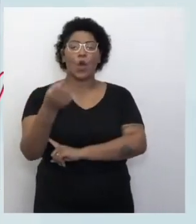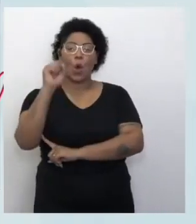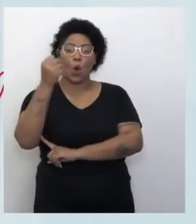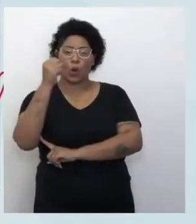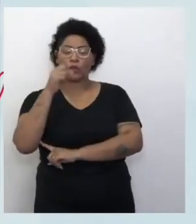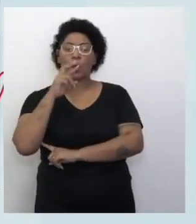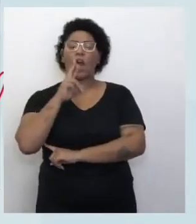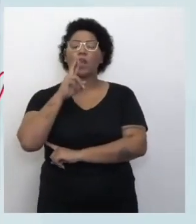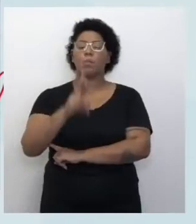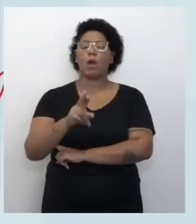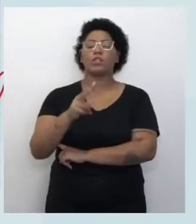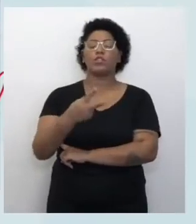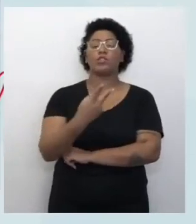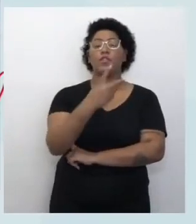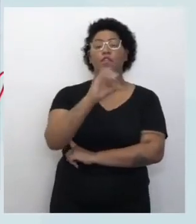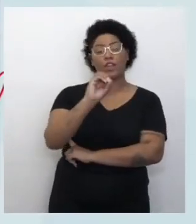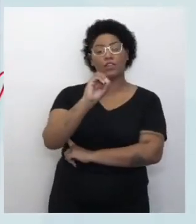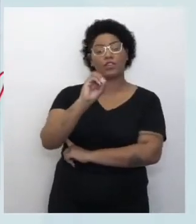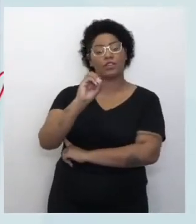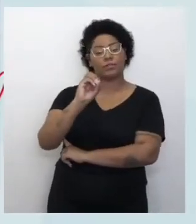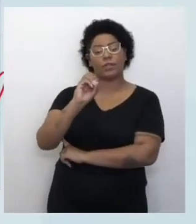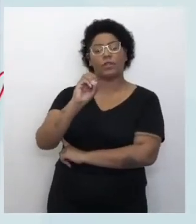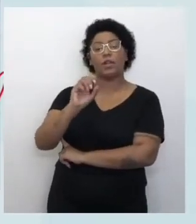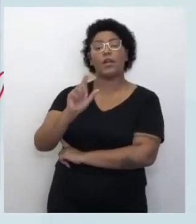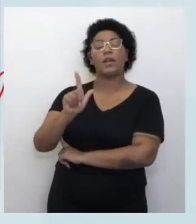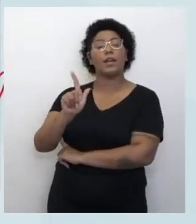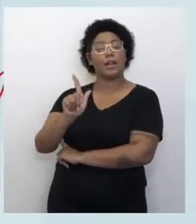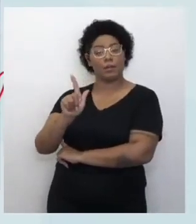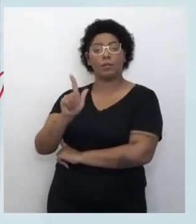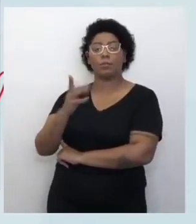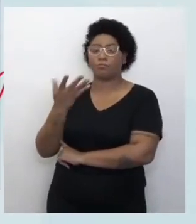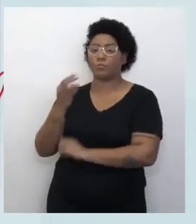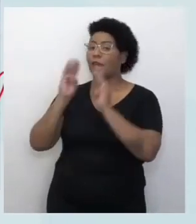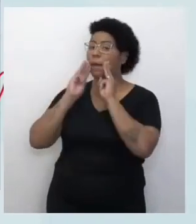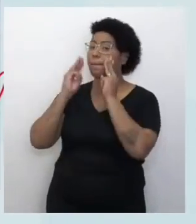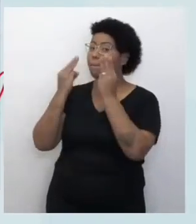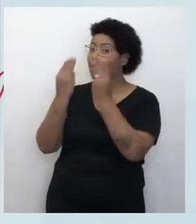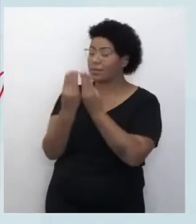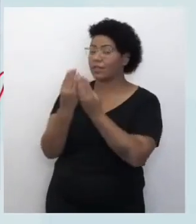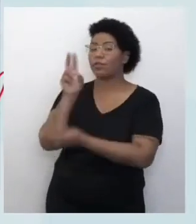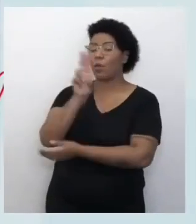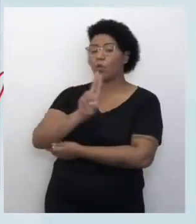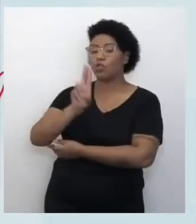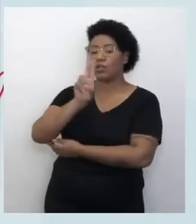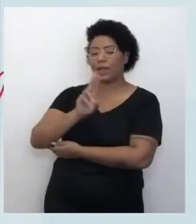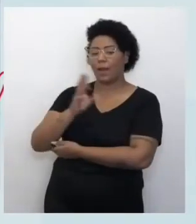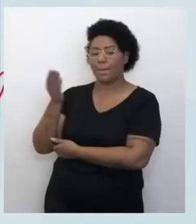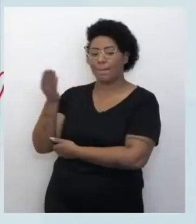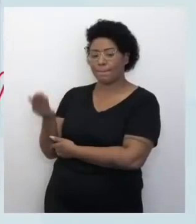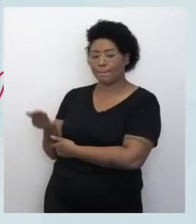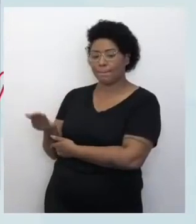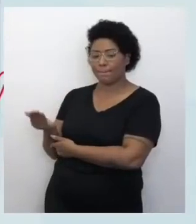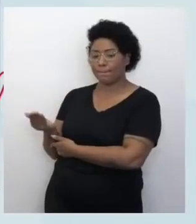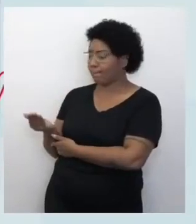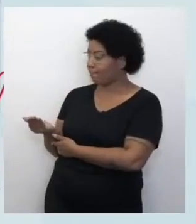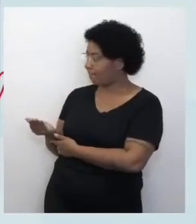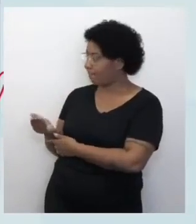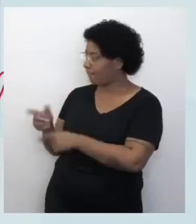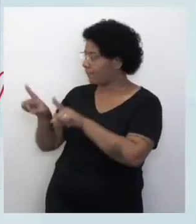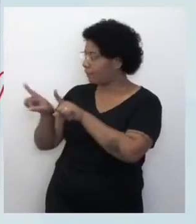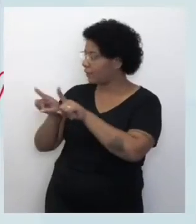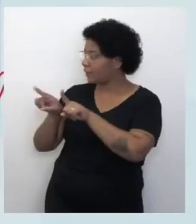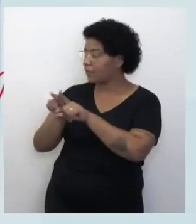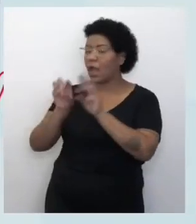20 gramas. Aqui a massa dos reagentes, ok? E aí eu tenho aqui a